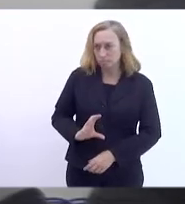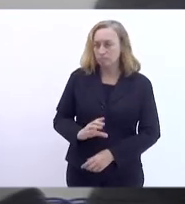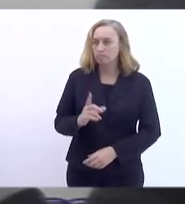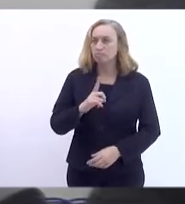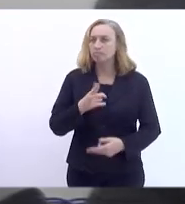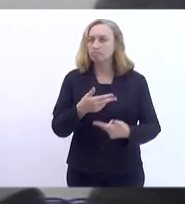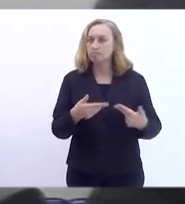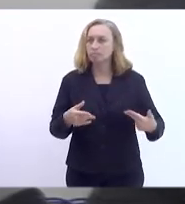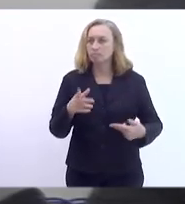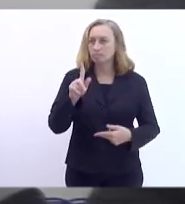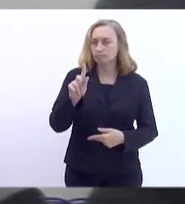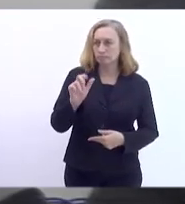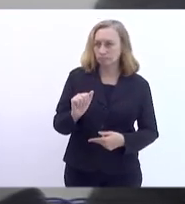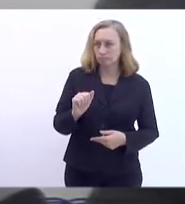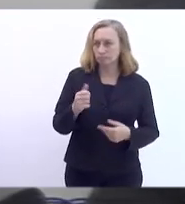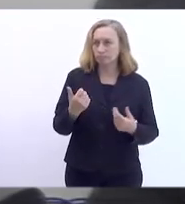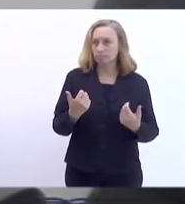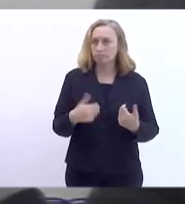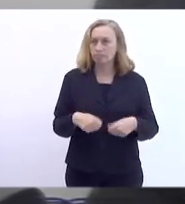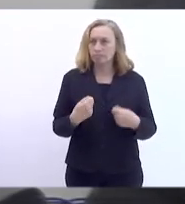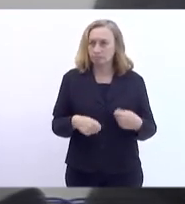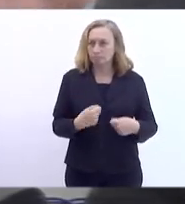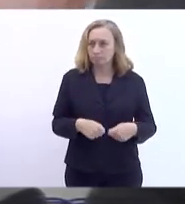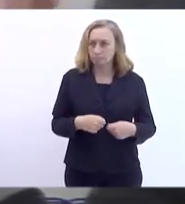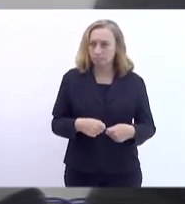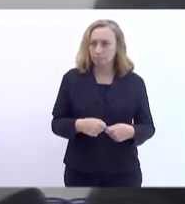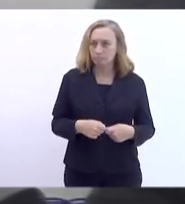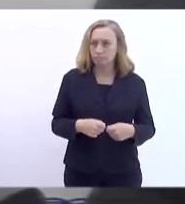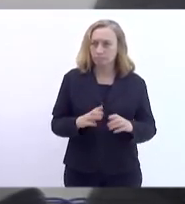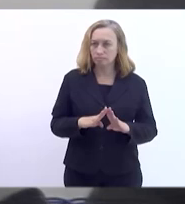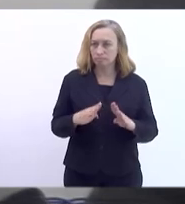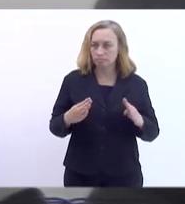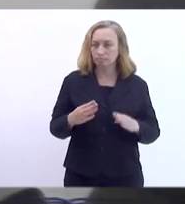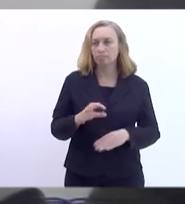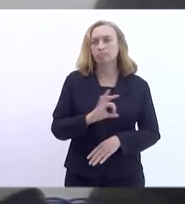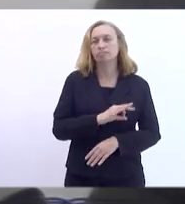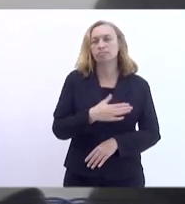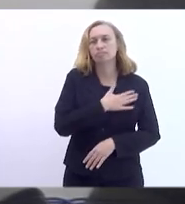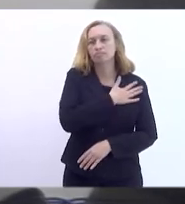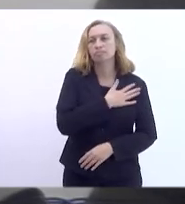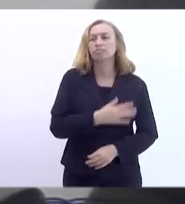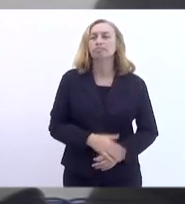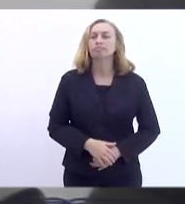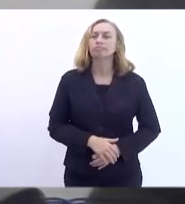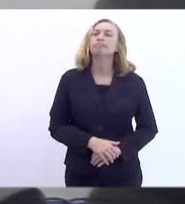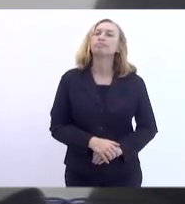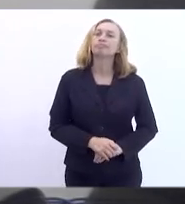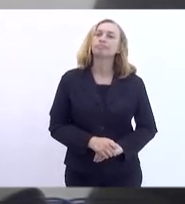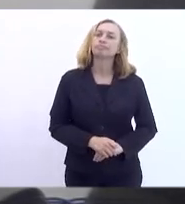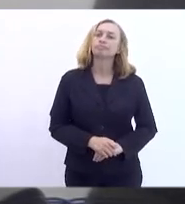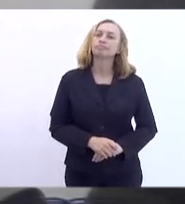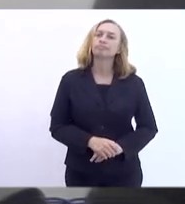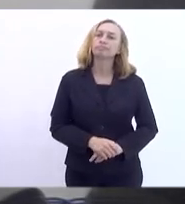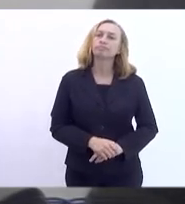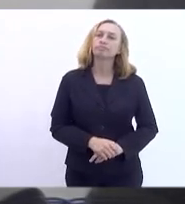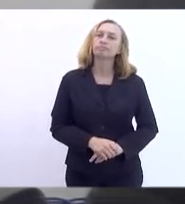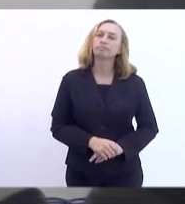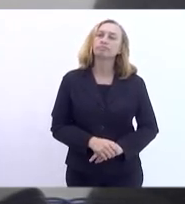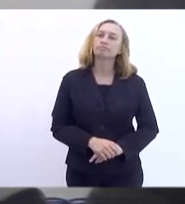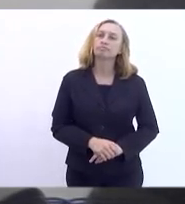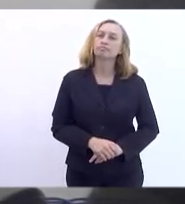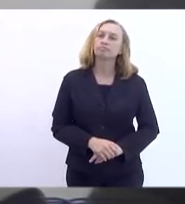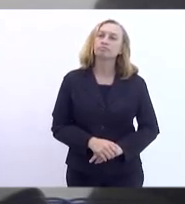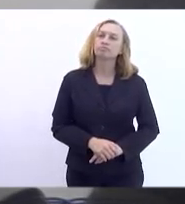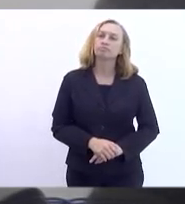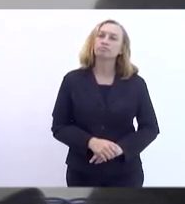que temos tantas vagas ainda pendente ou o abertos no quadro da Polícia Militar É acho